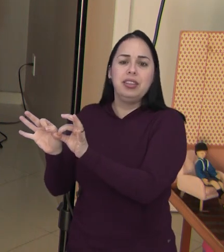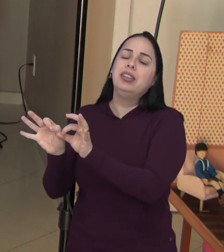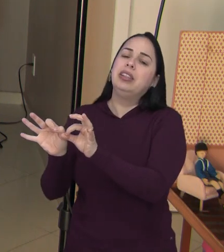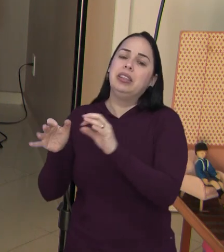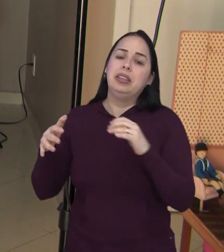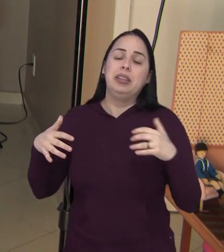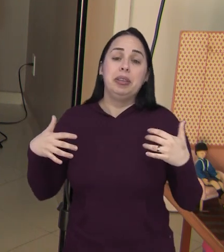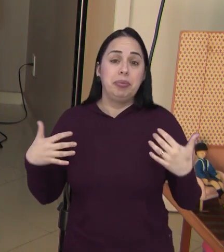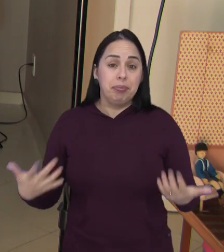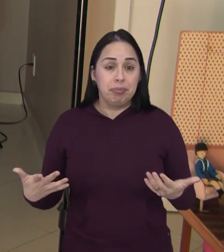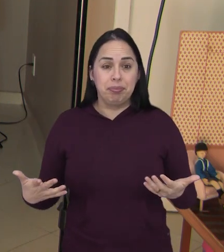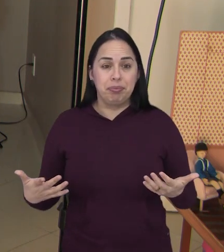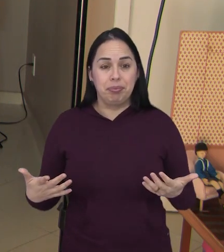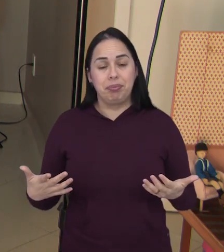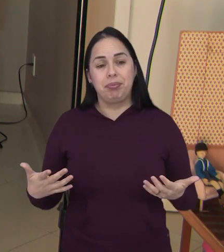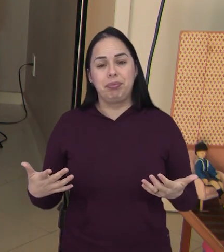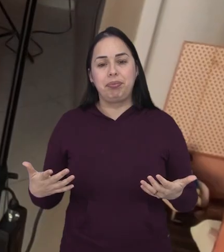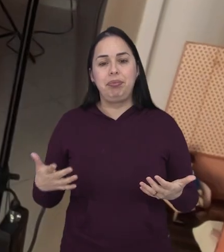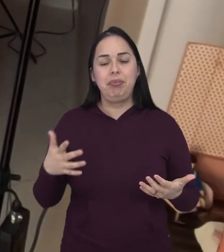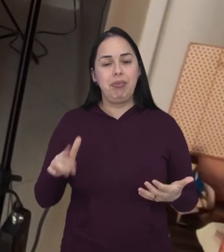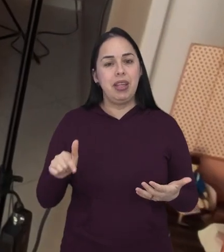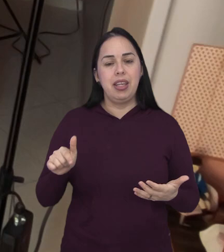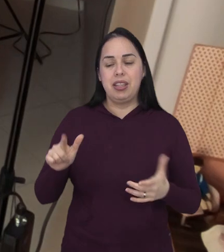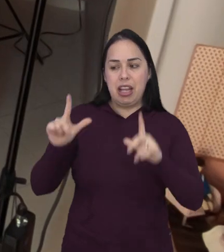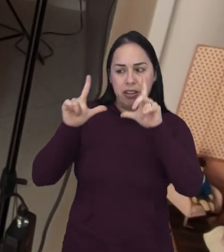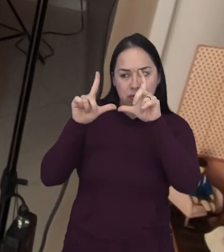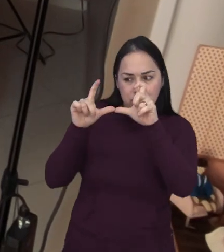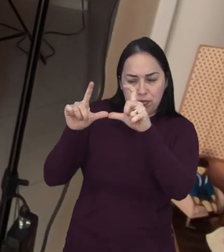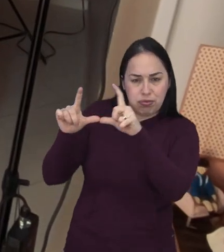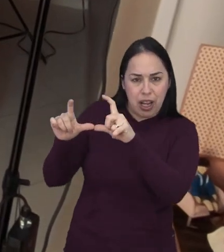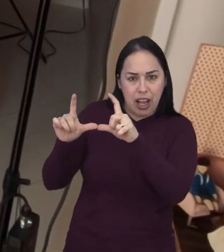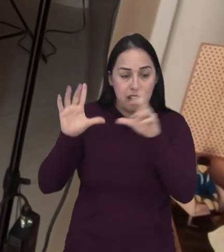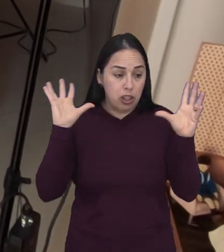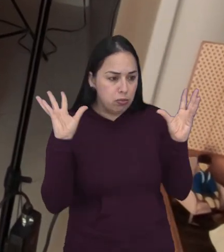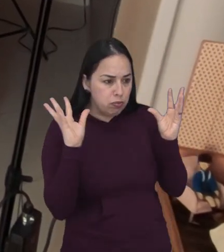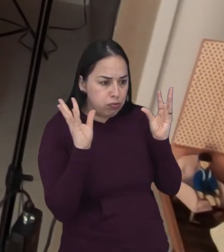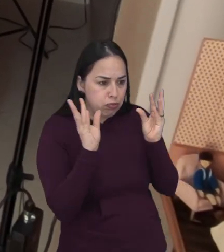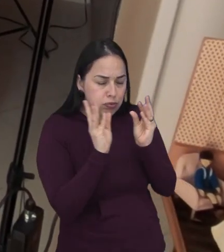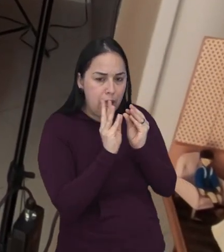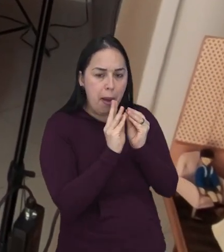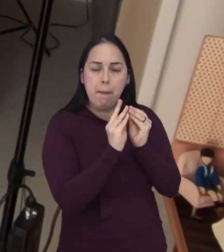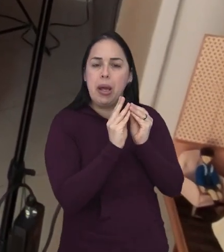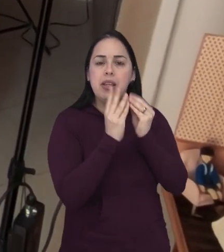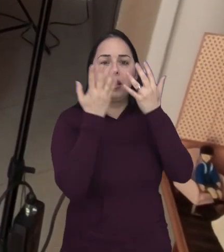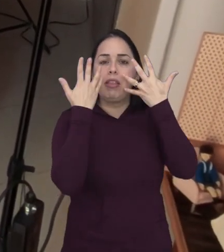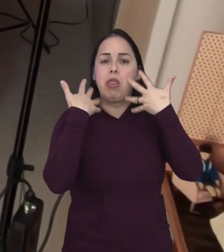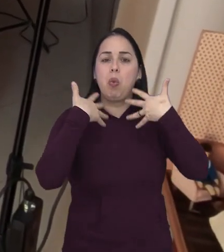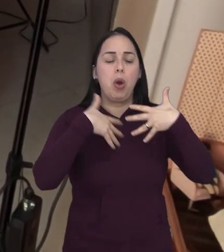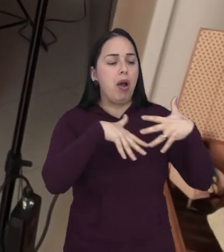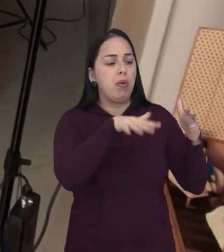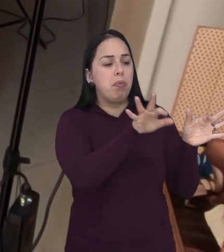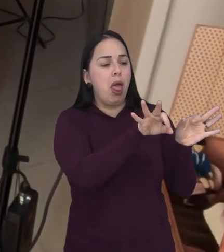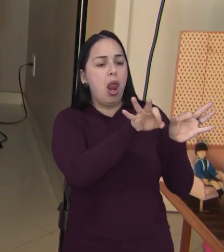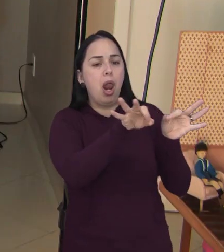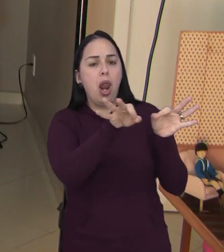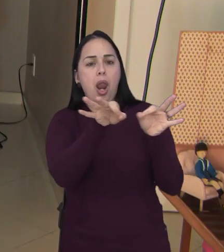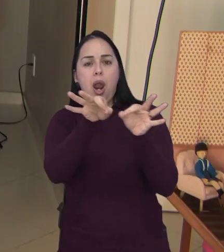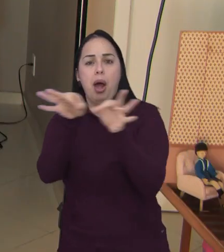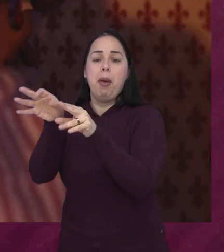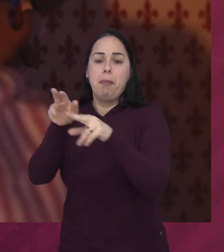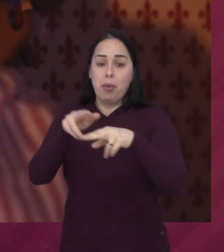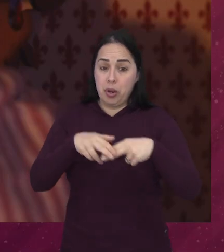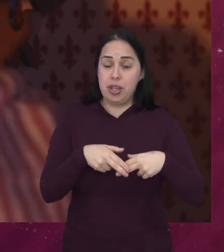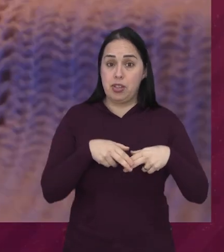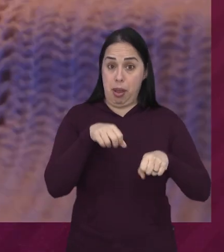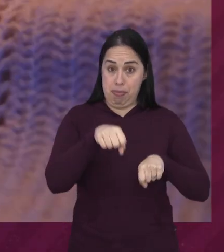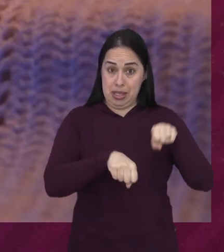chama de frames. E com uma quantidade de frames, cria uma impressão de fluidez fluidez muito grande. Então, o Bicicleta Vermelha a